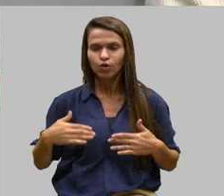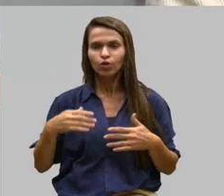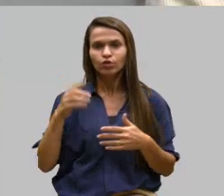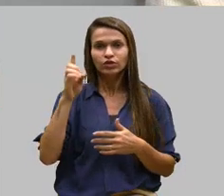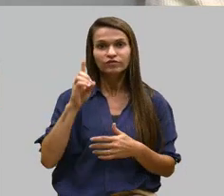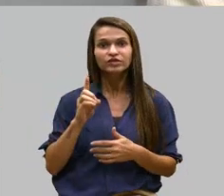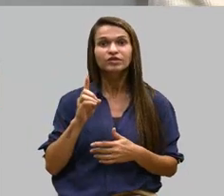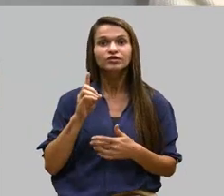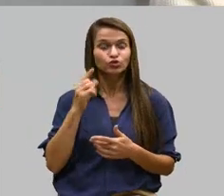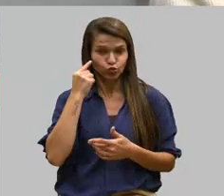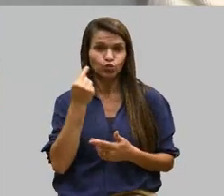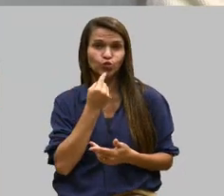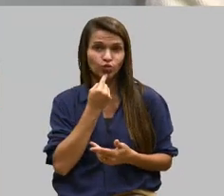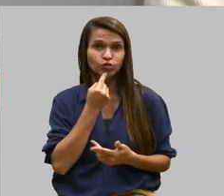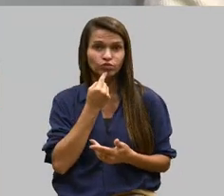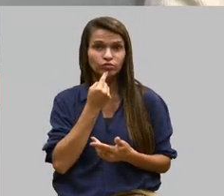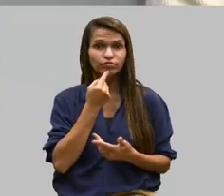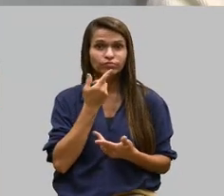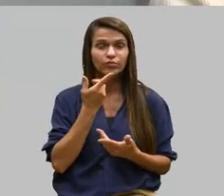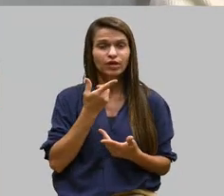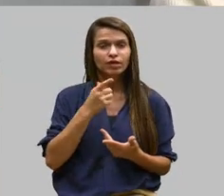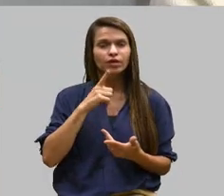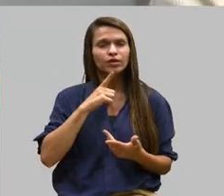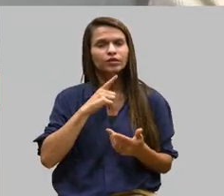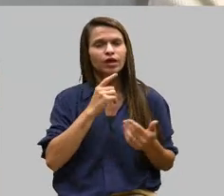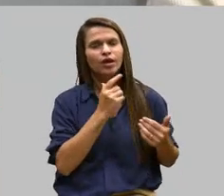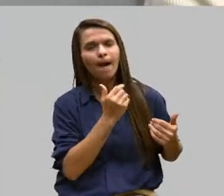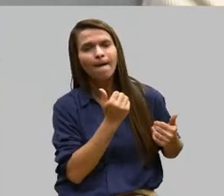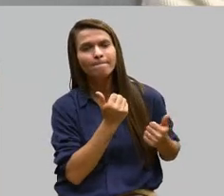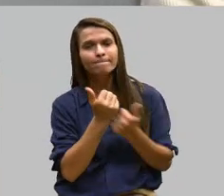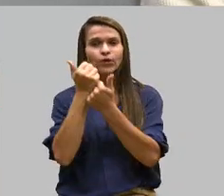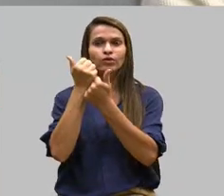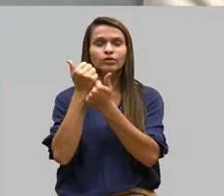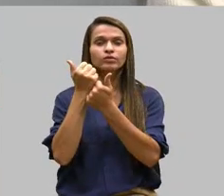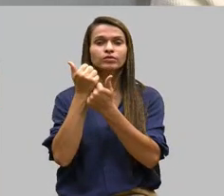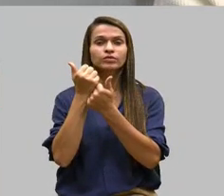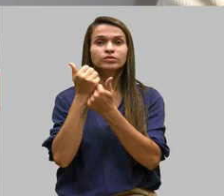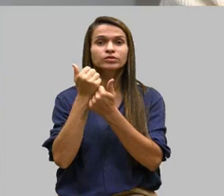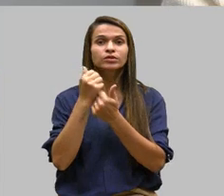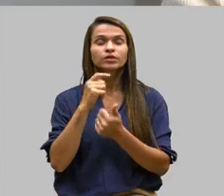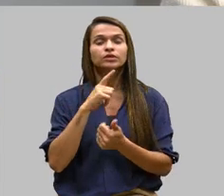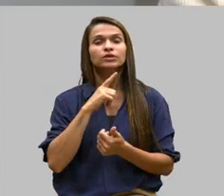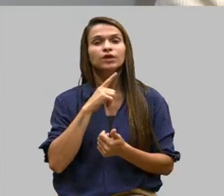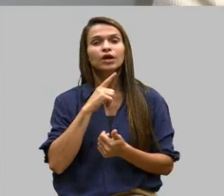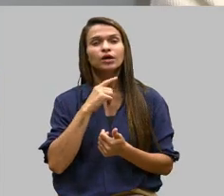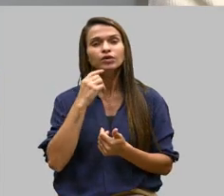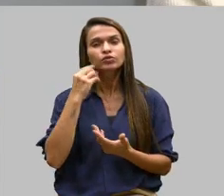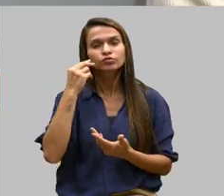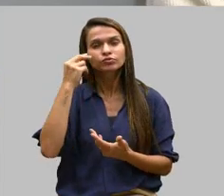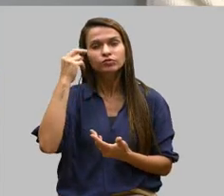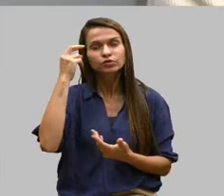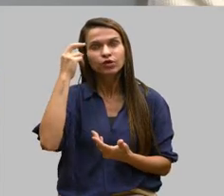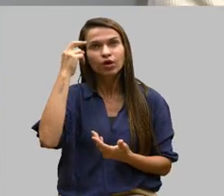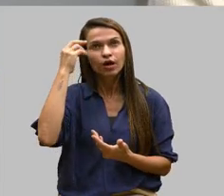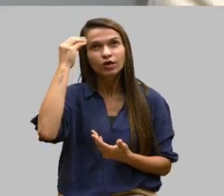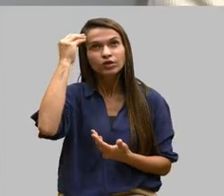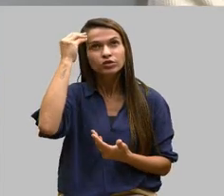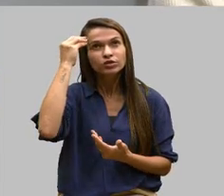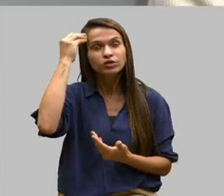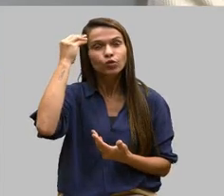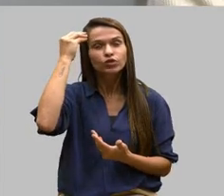ele tem mecanismos Ele tem apoios ele tem o seu intelecto preservado